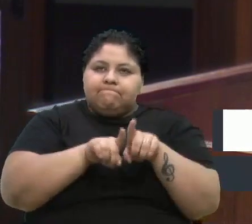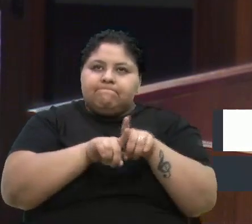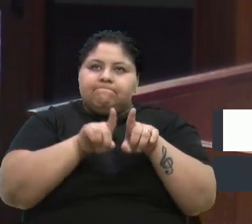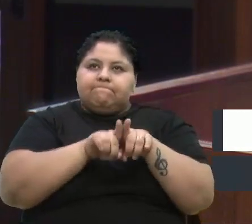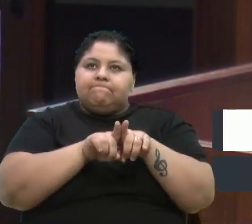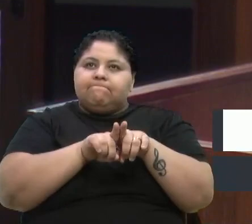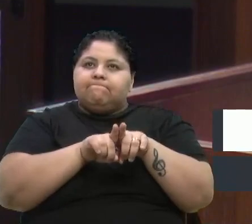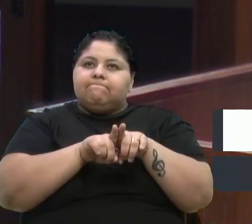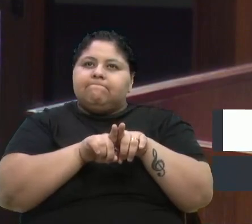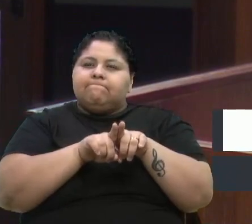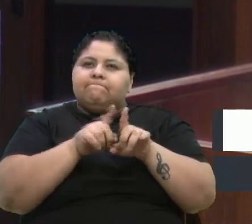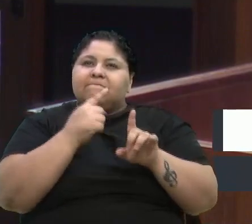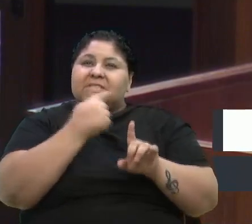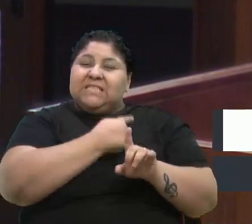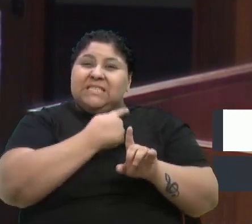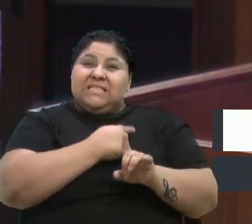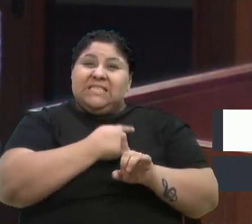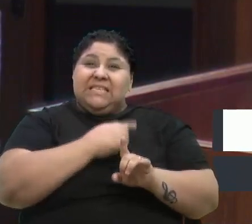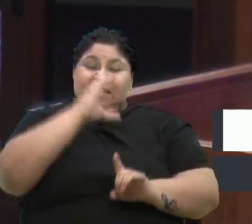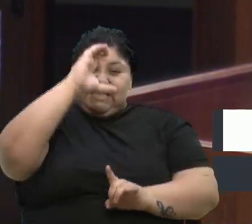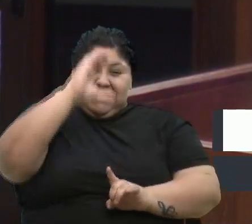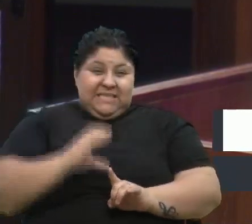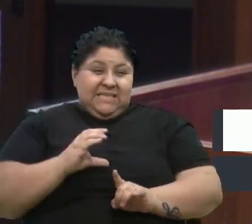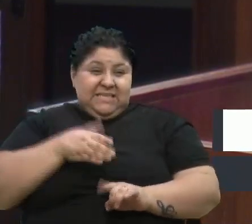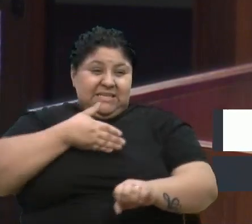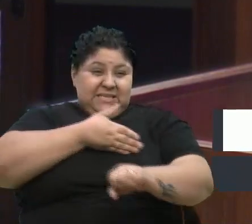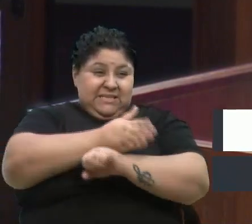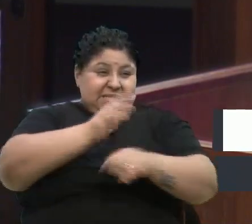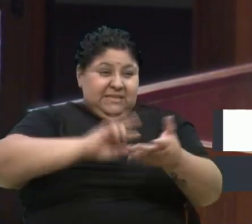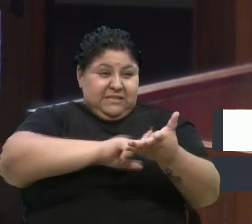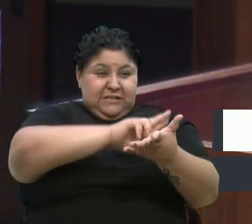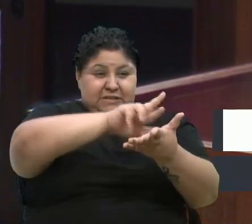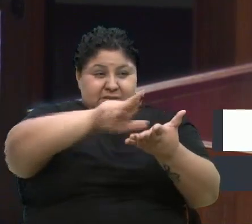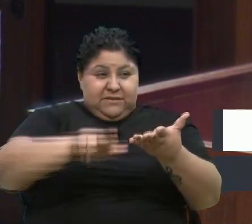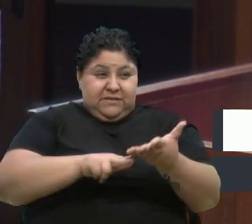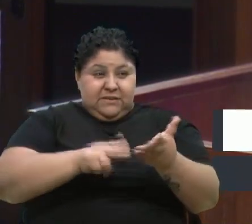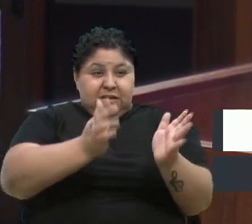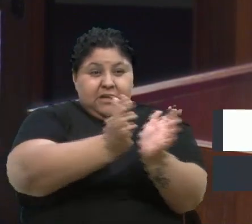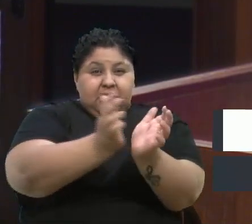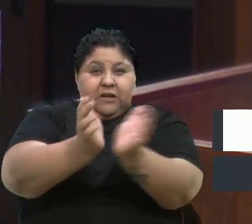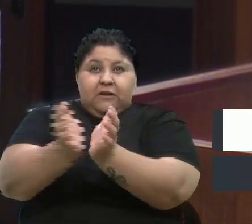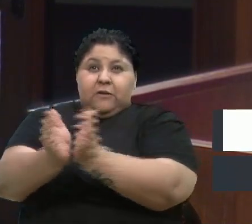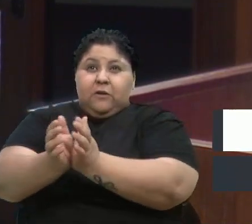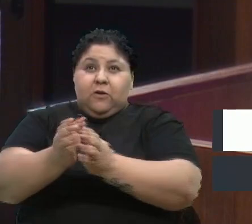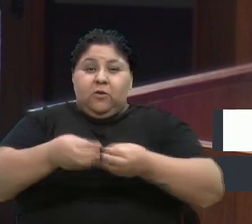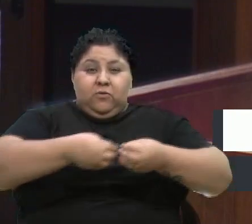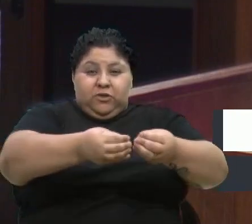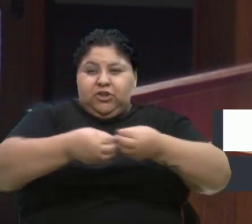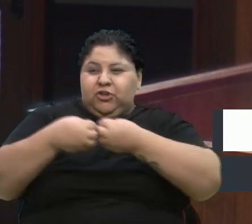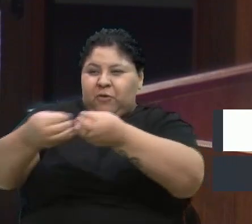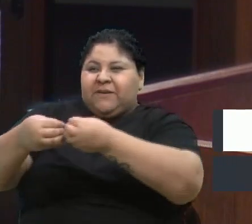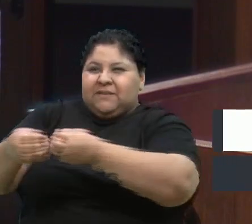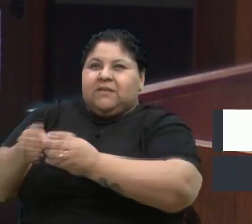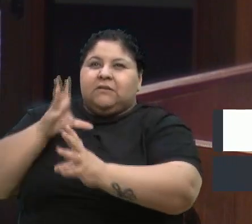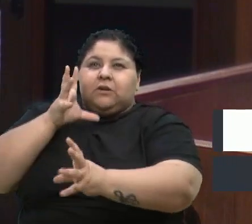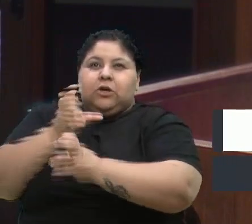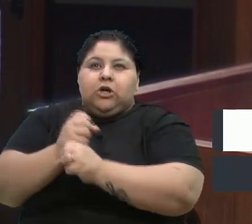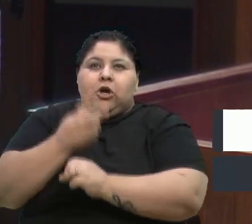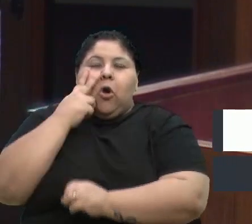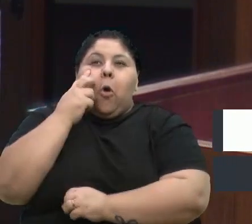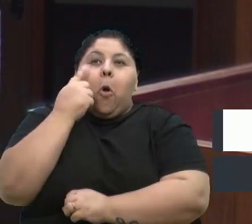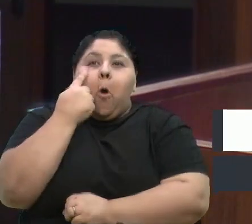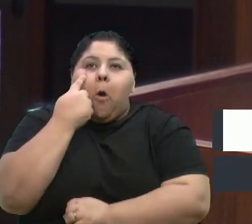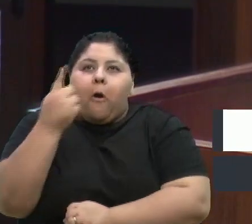apreendido. Esse cidadão, ele participava de diversos grupos de doação de animais. Gente, olha a responsabilidade de você doar